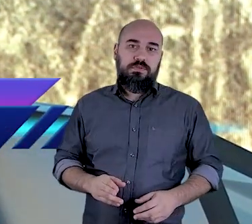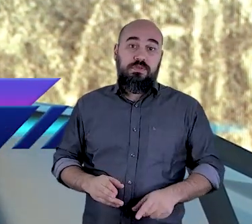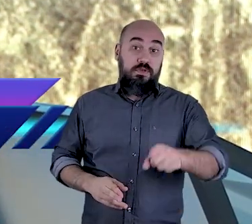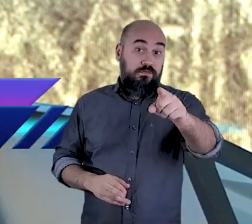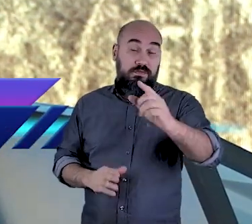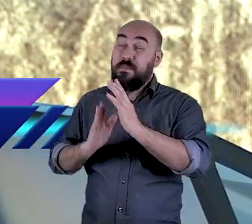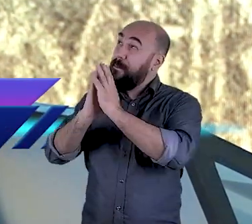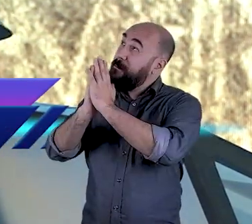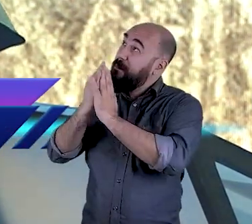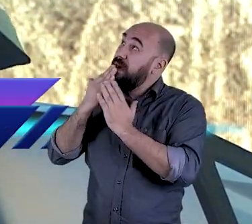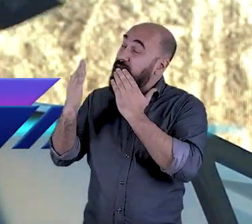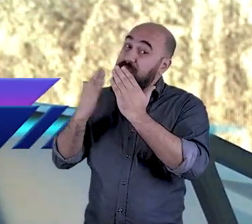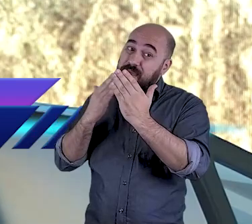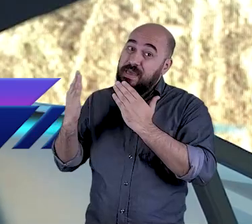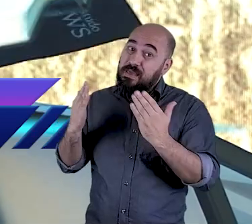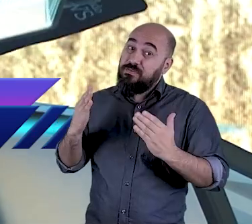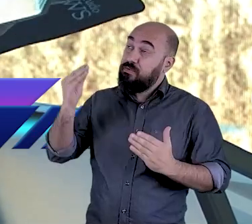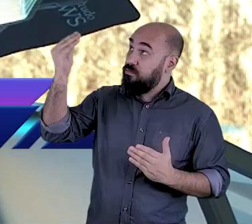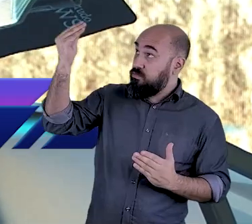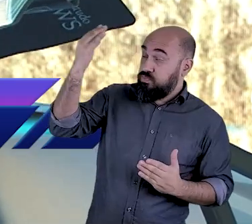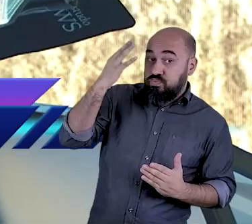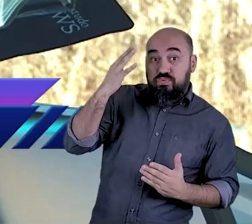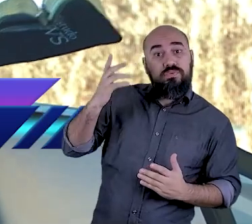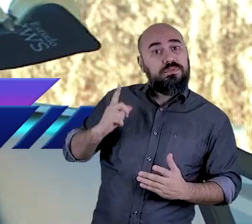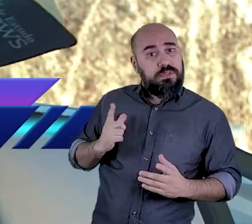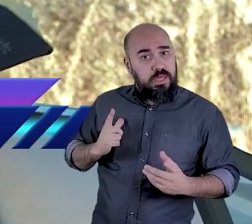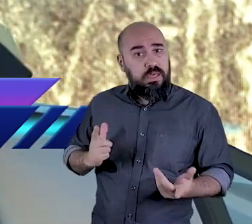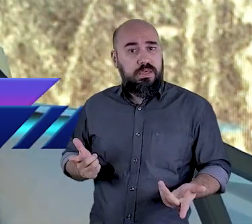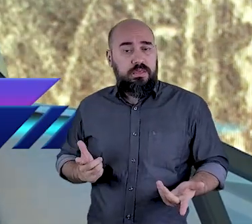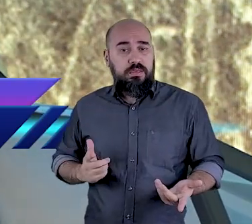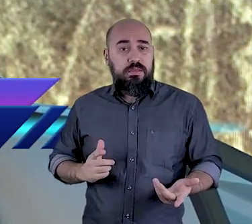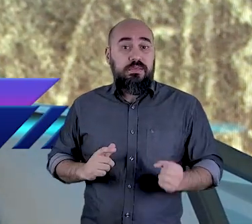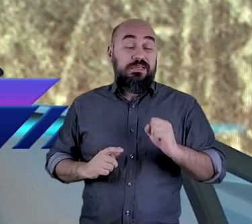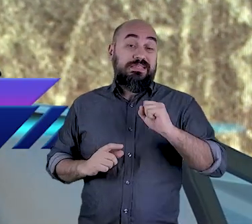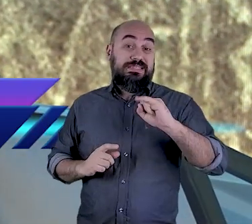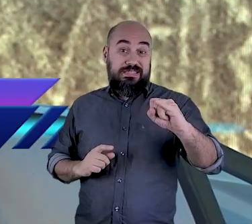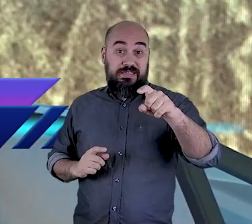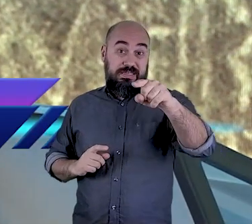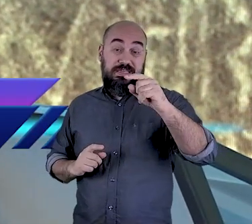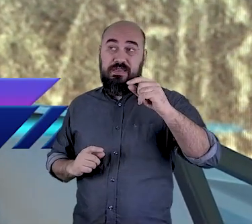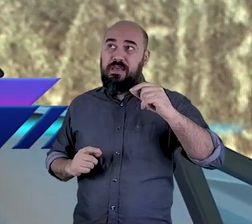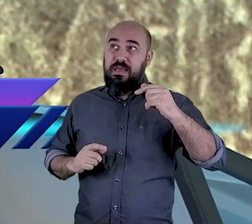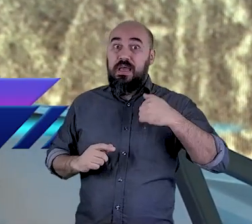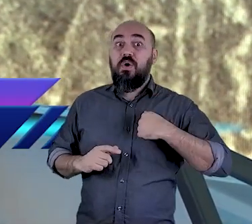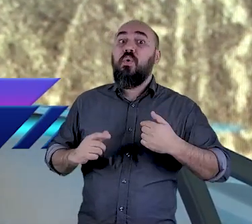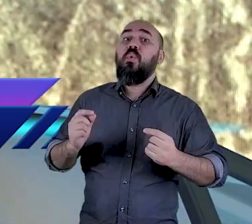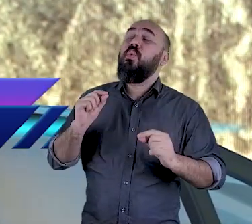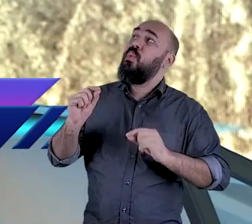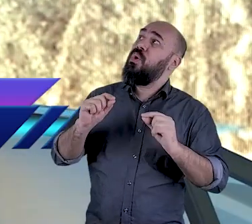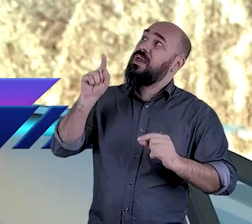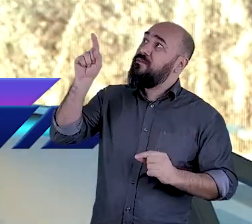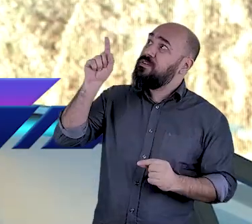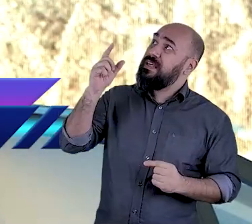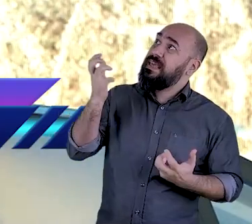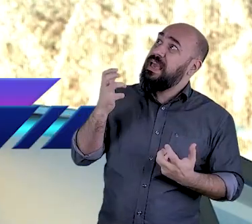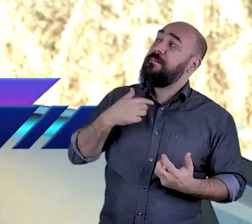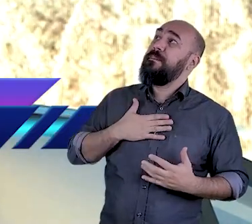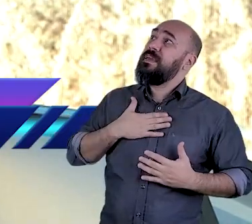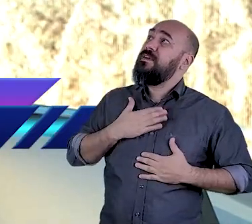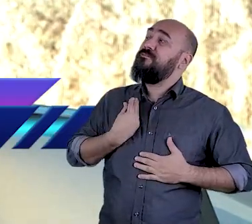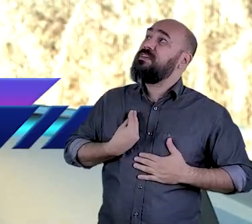que você pede ou ele vai te dar aquilo que você pediria Se você soubesse o que ele sabe